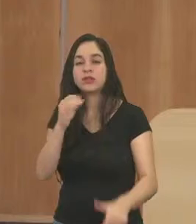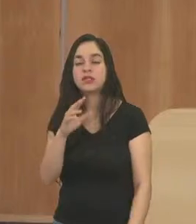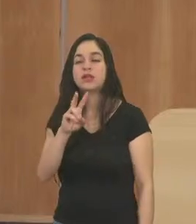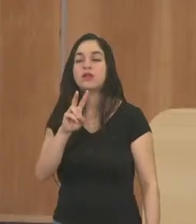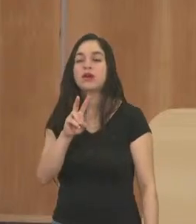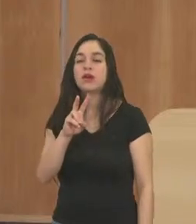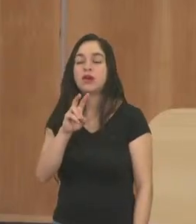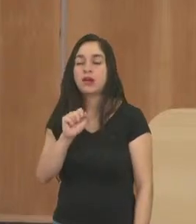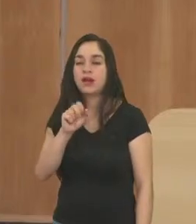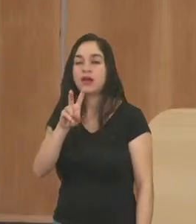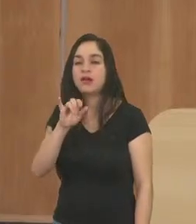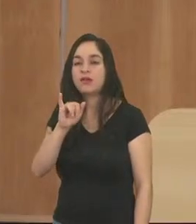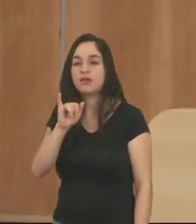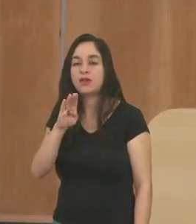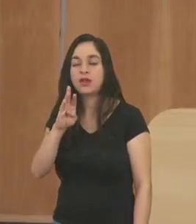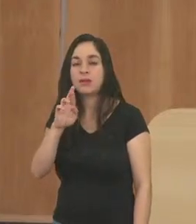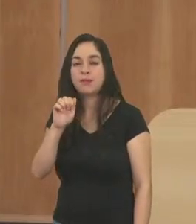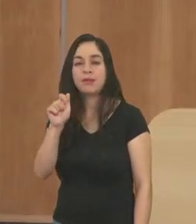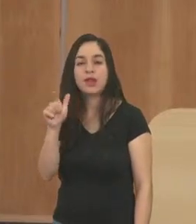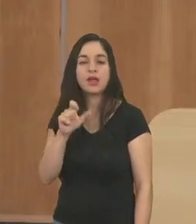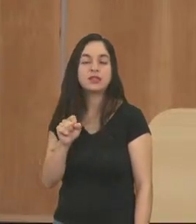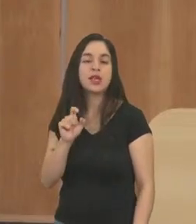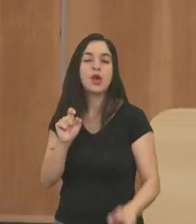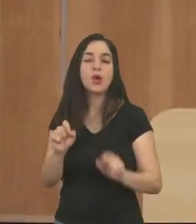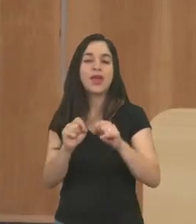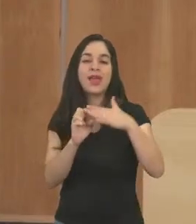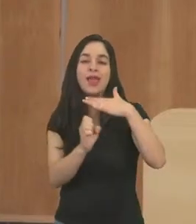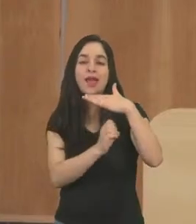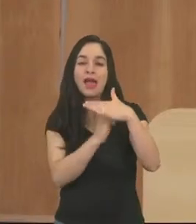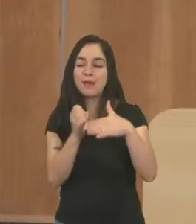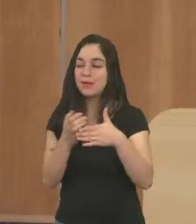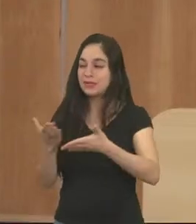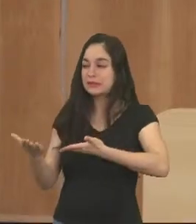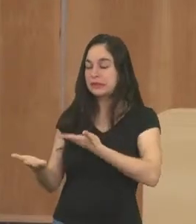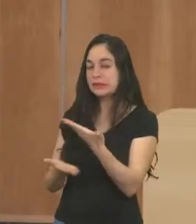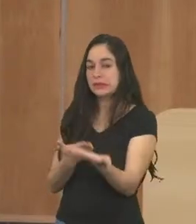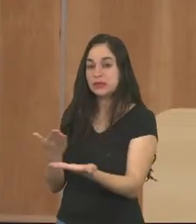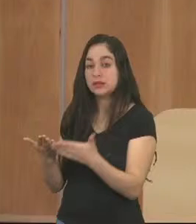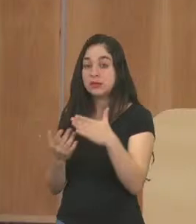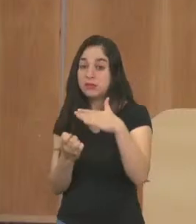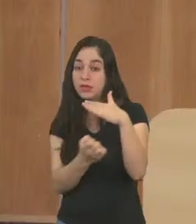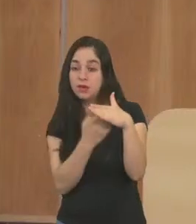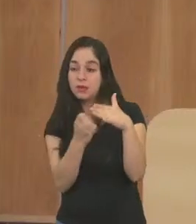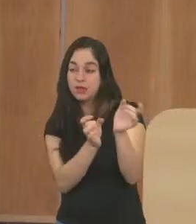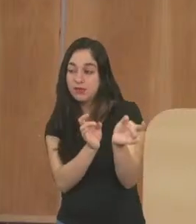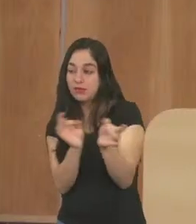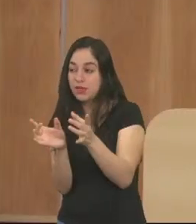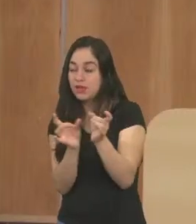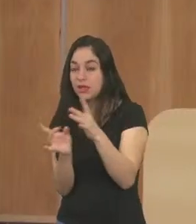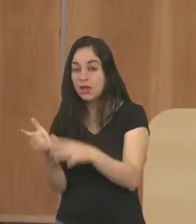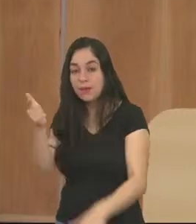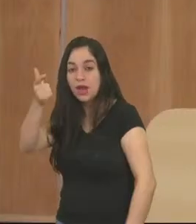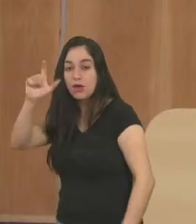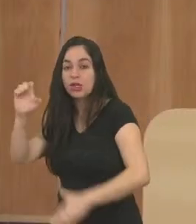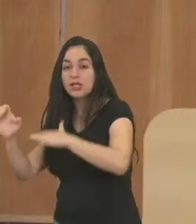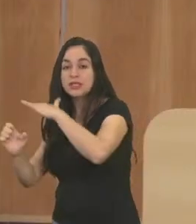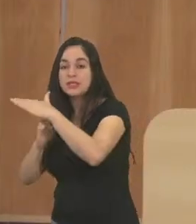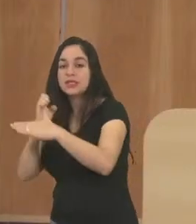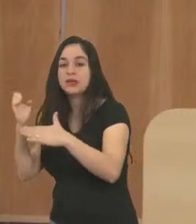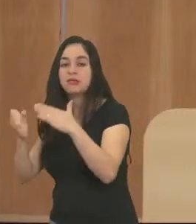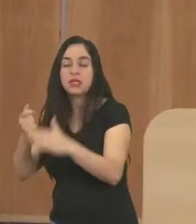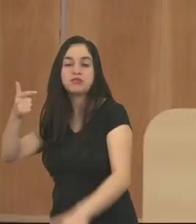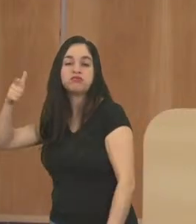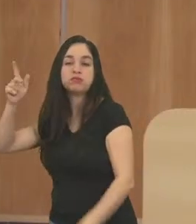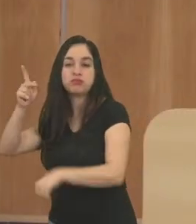colocado é a empresa fazendo negociação para ser vendida para empresas estrangeiras. Nós tivemos no